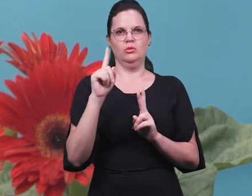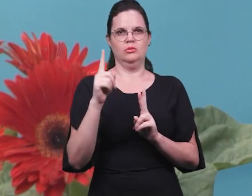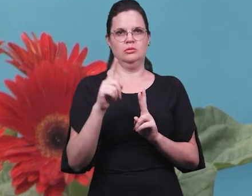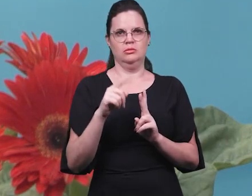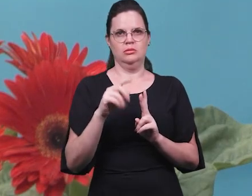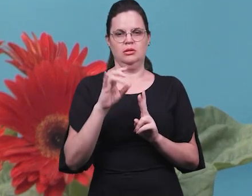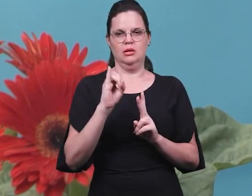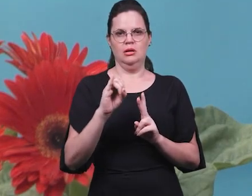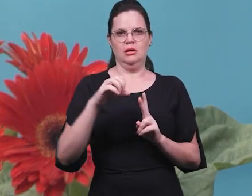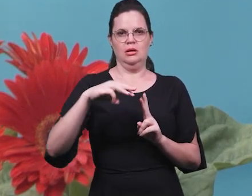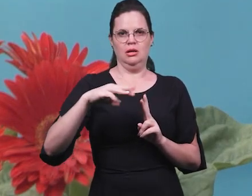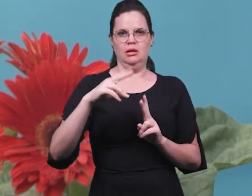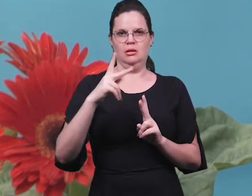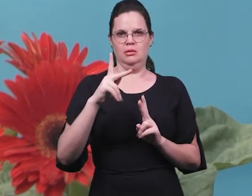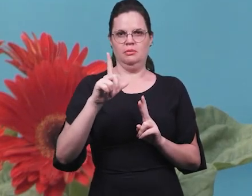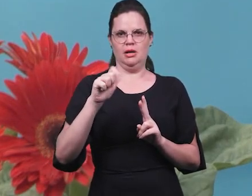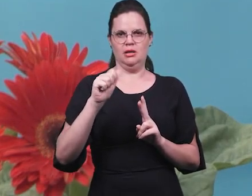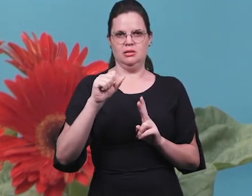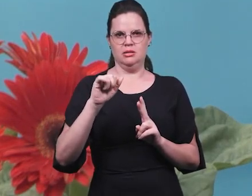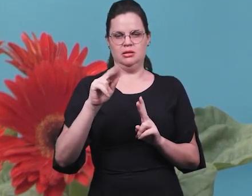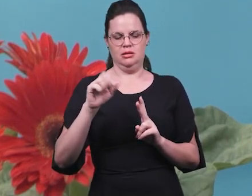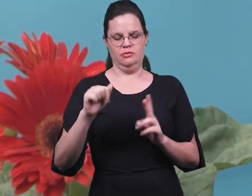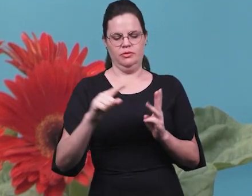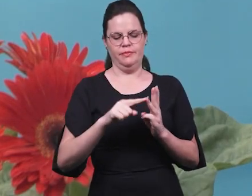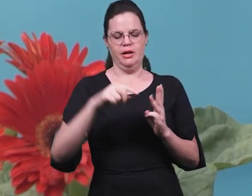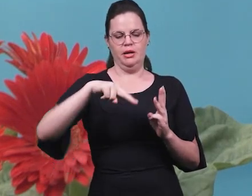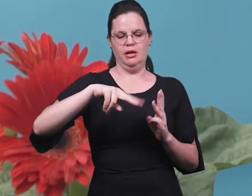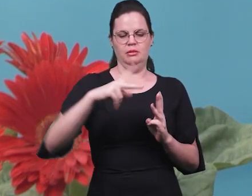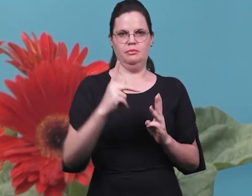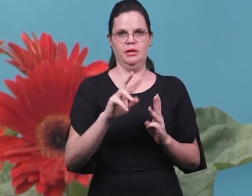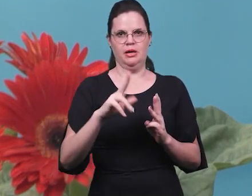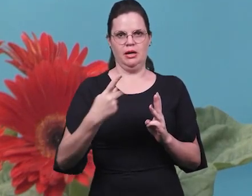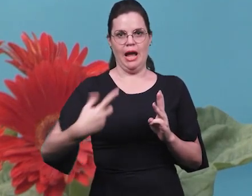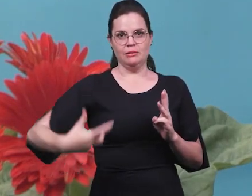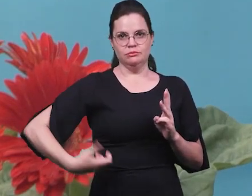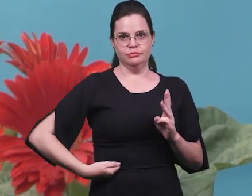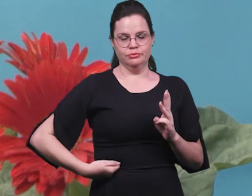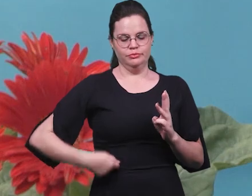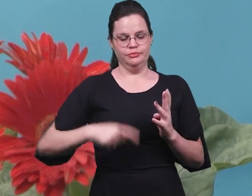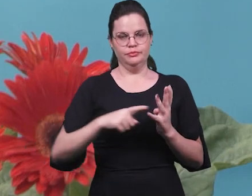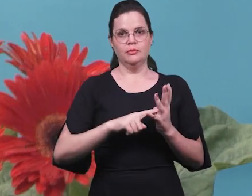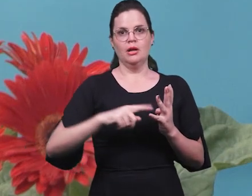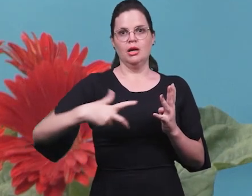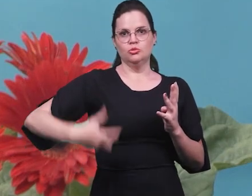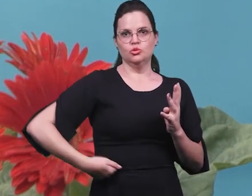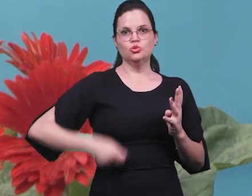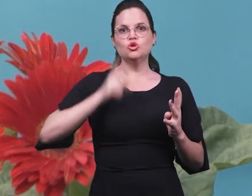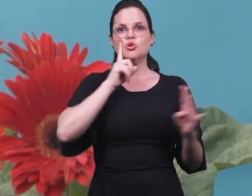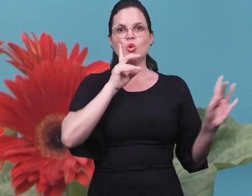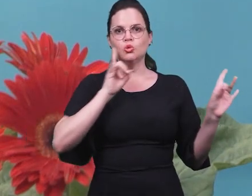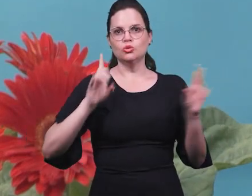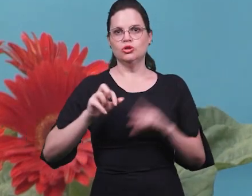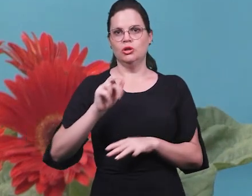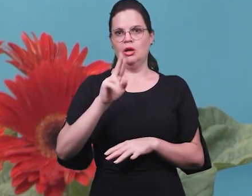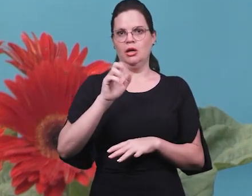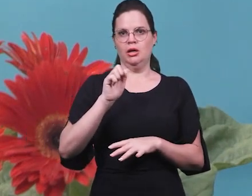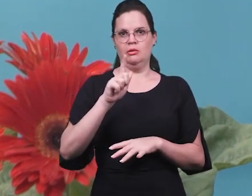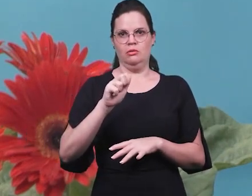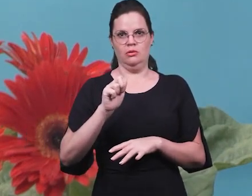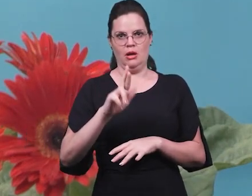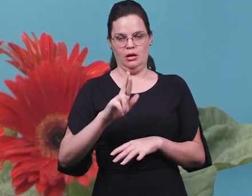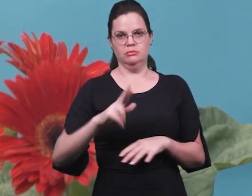temos a insulina NPH e a insulina regular. E aí,